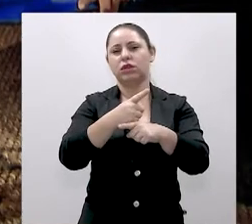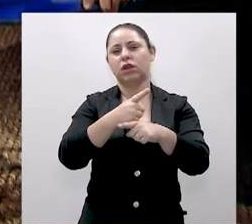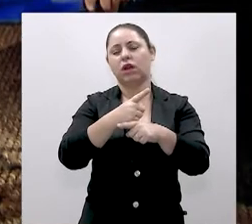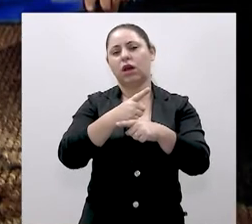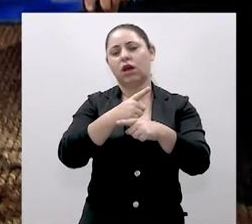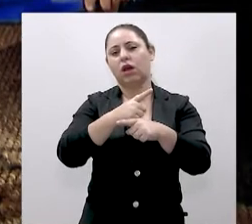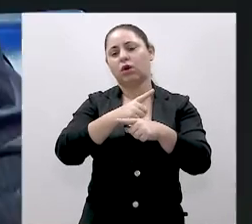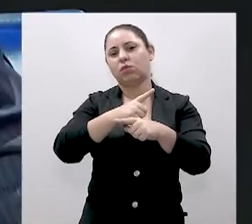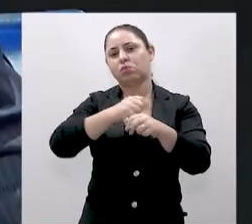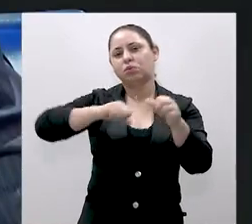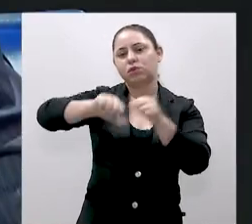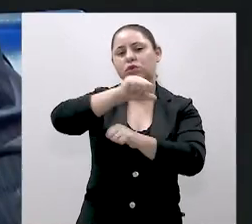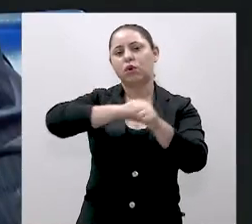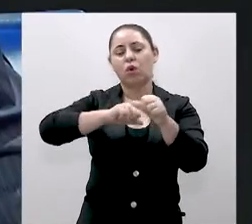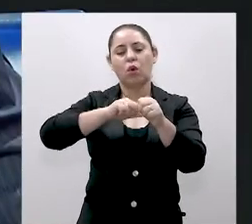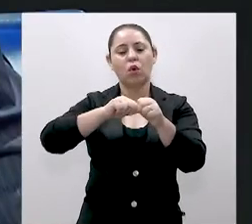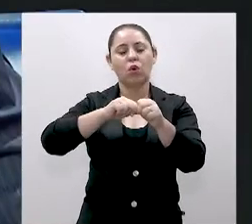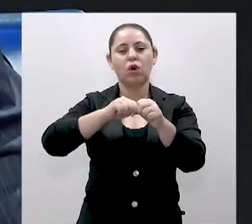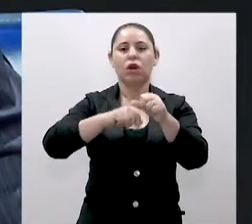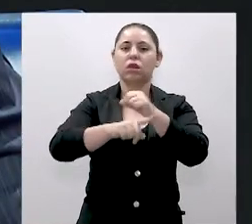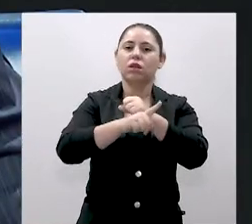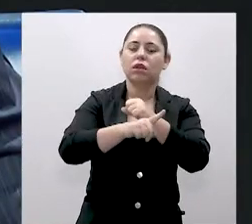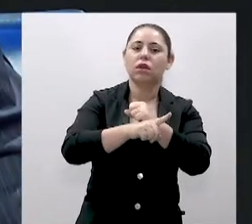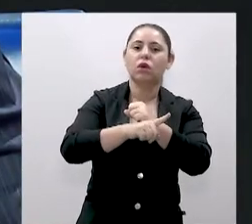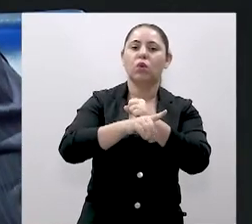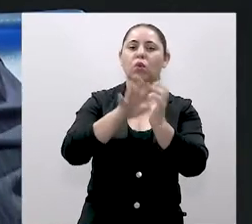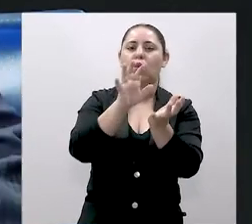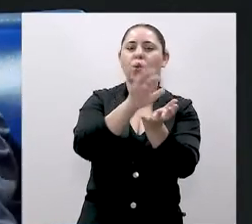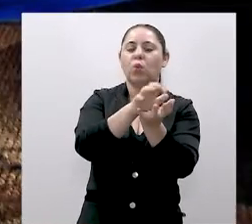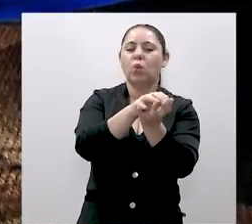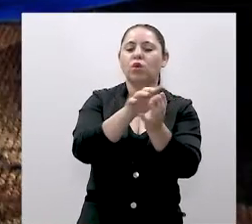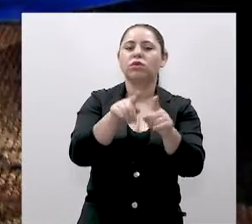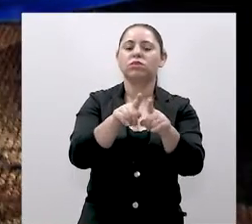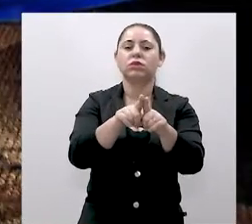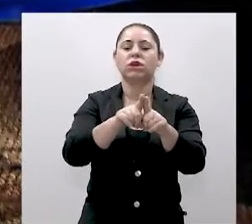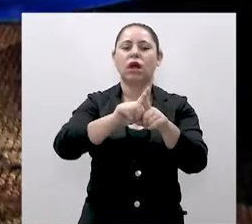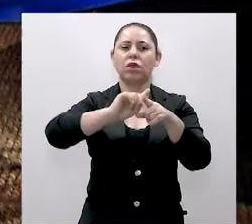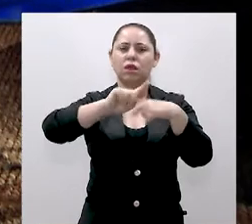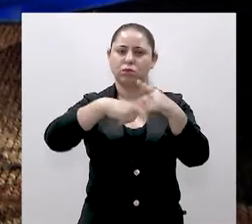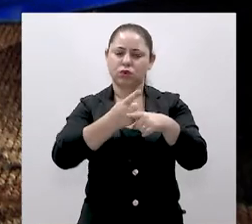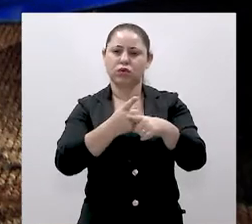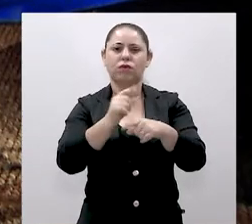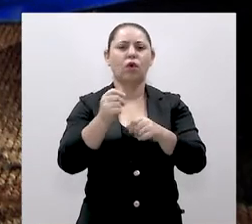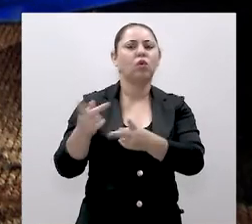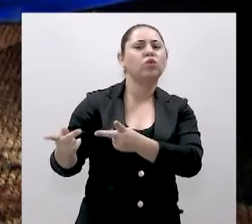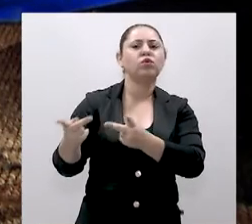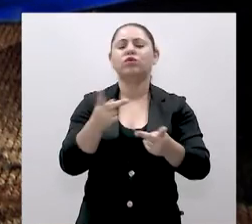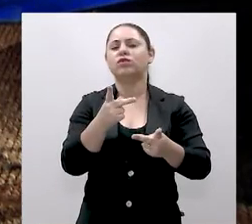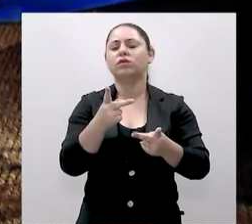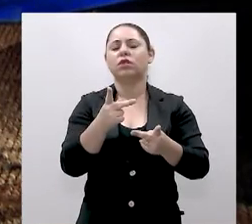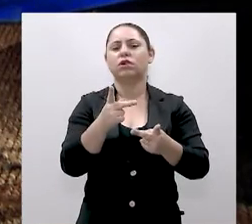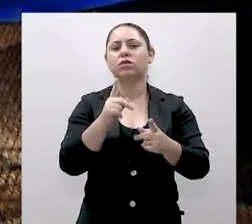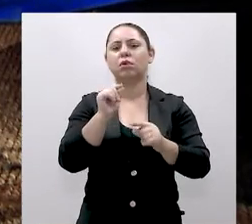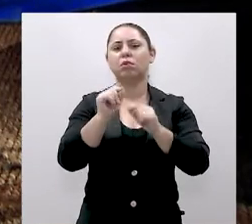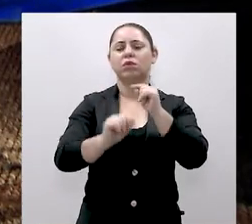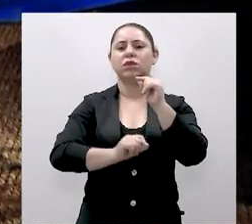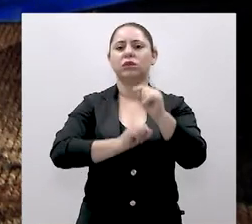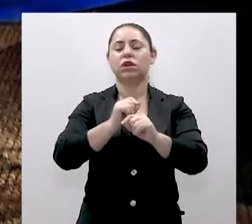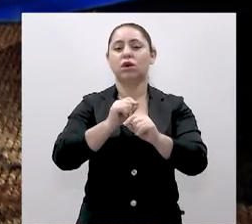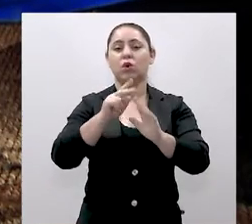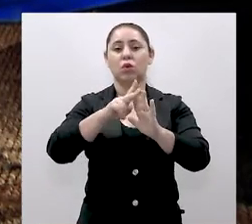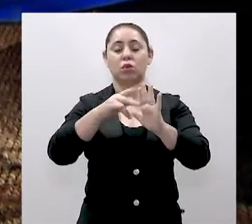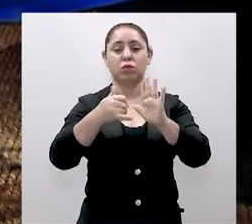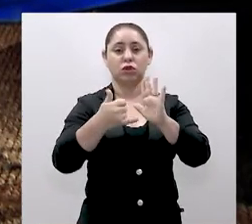atendeu a Grande Recife e quando eu fiz esse esse trajeto eu fui convidado para tocar o projeto